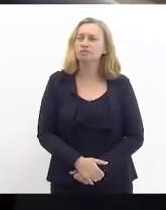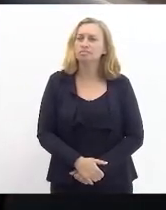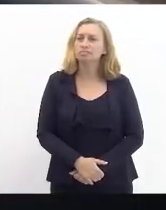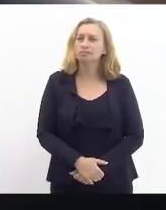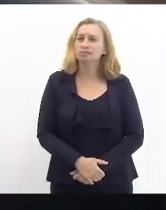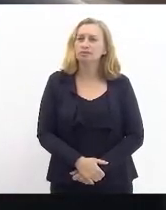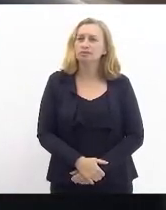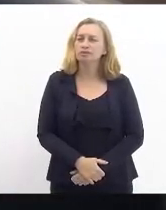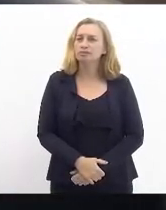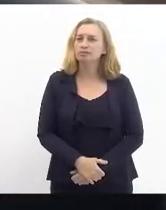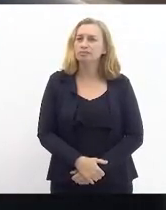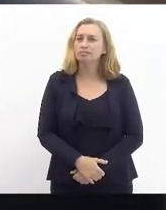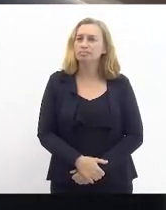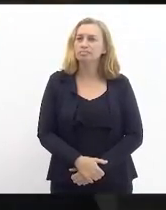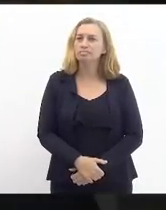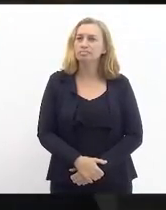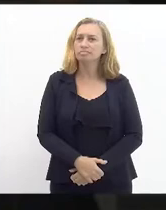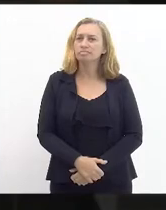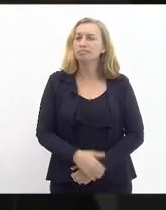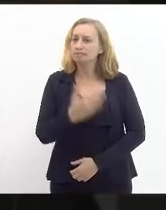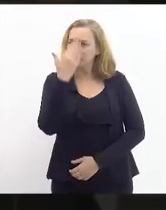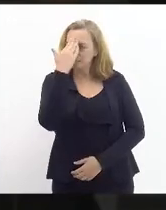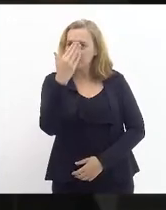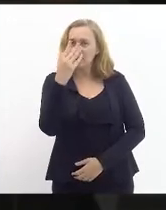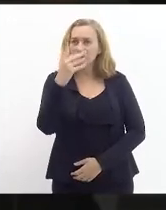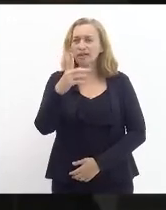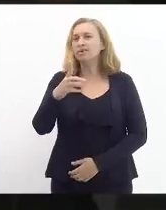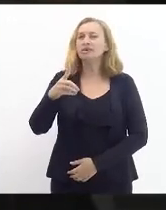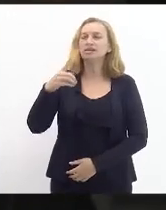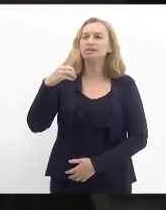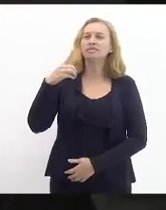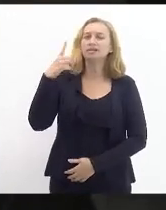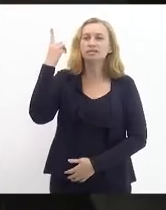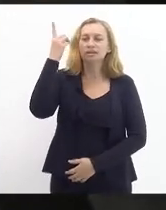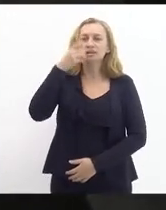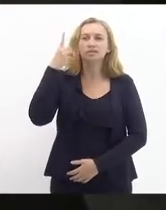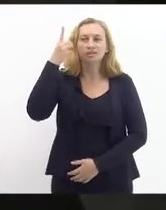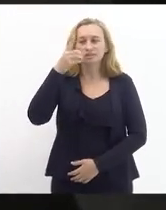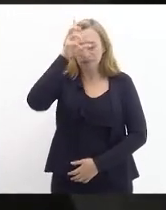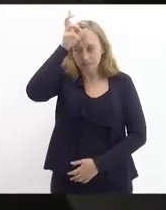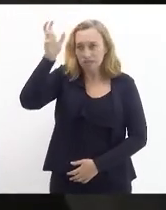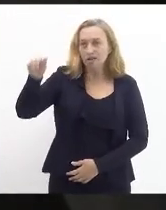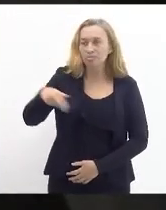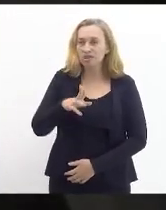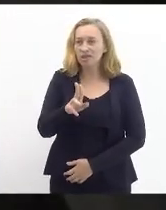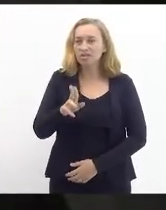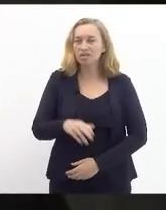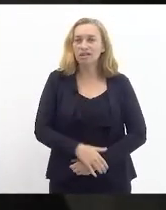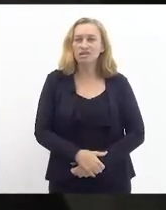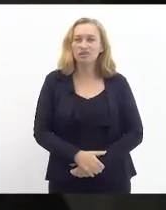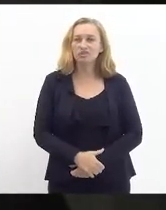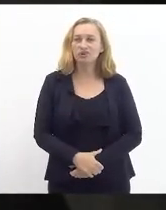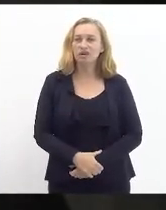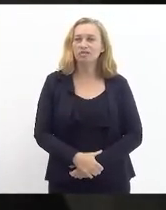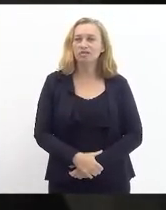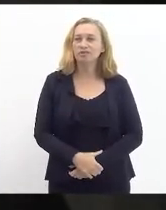e obrigado o deputado a tia Ju Presidente deste expediente Inicial